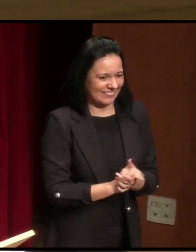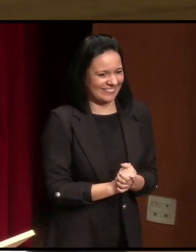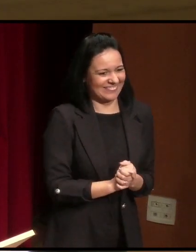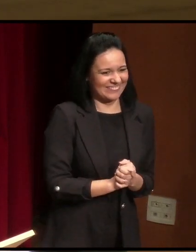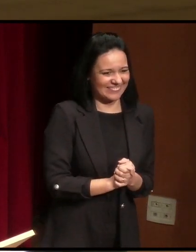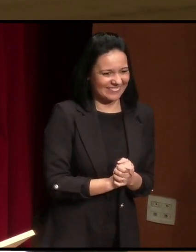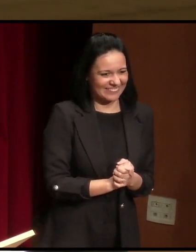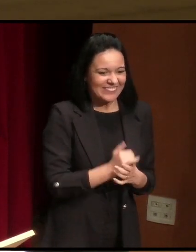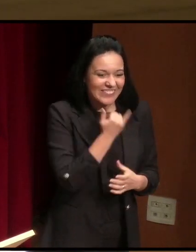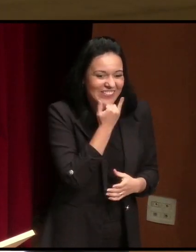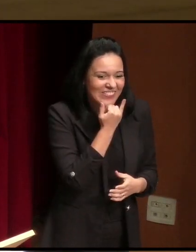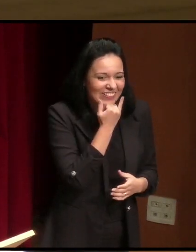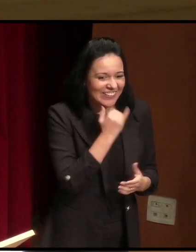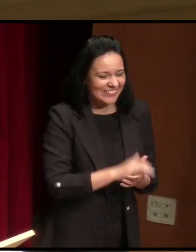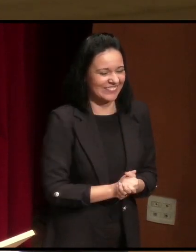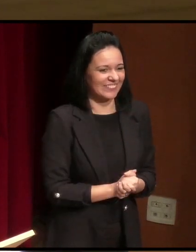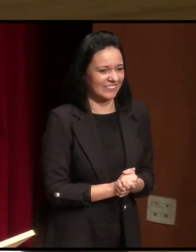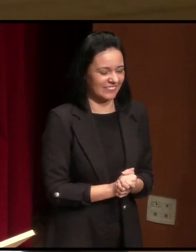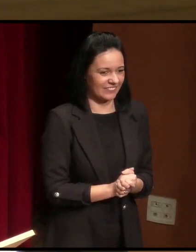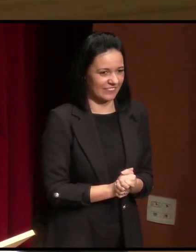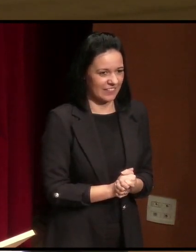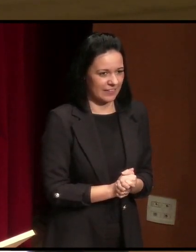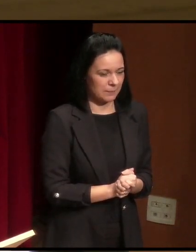merchan. Merchandise.